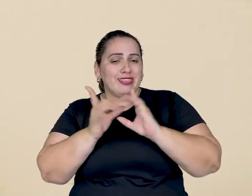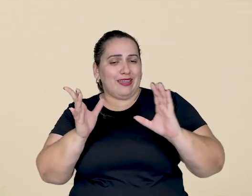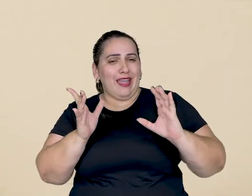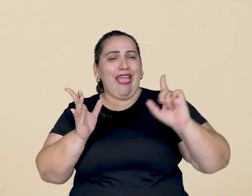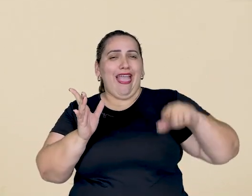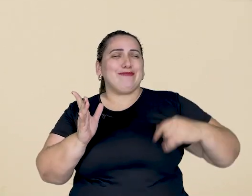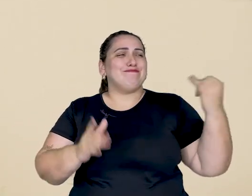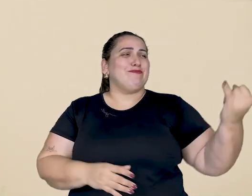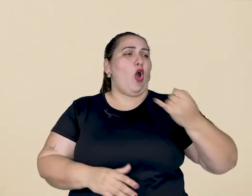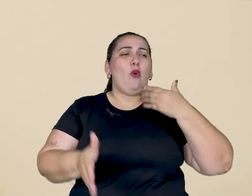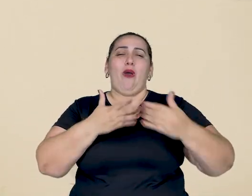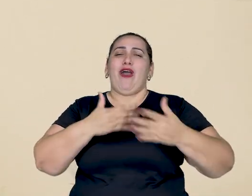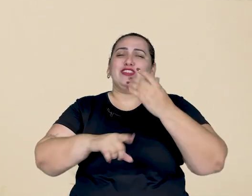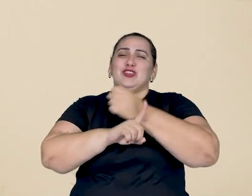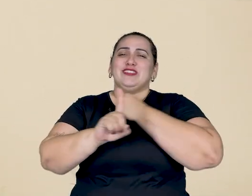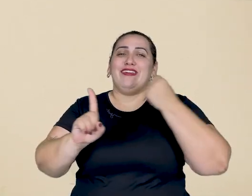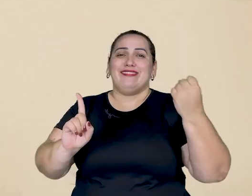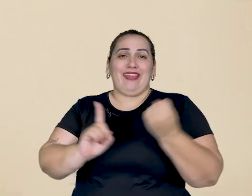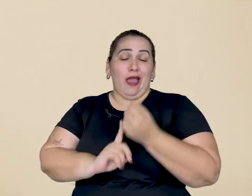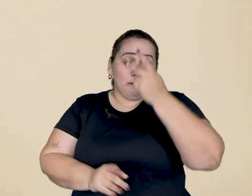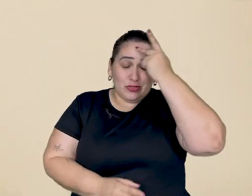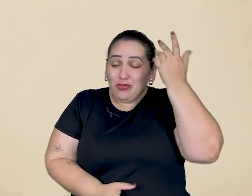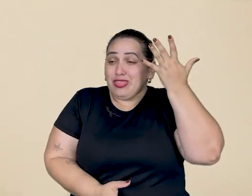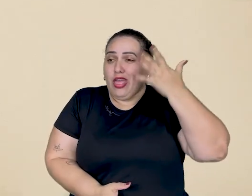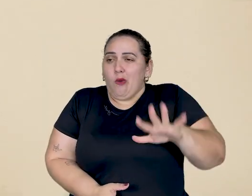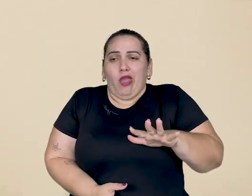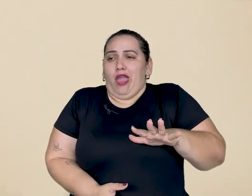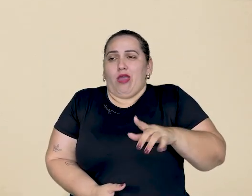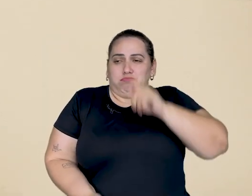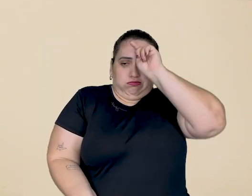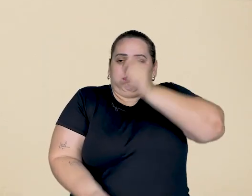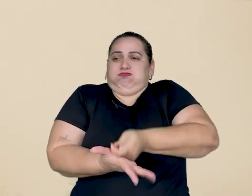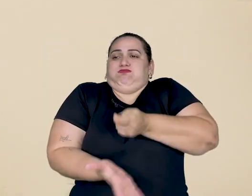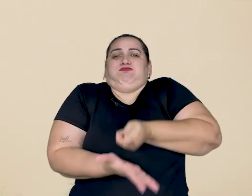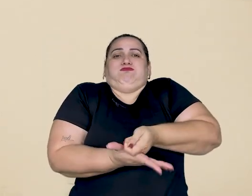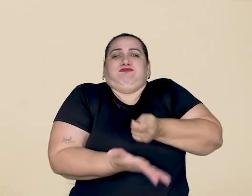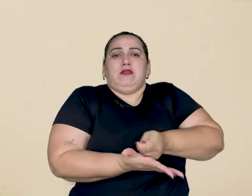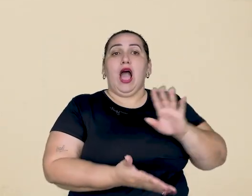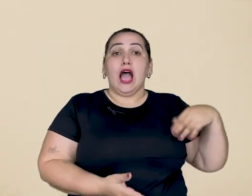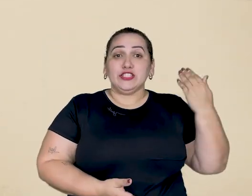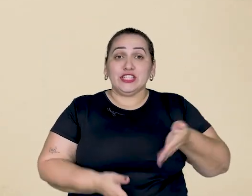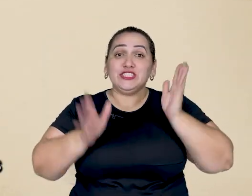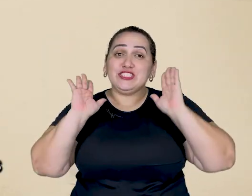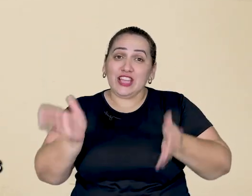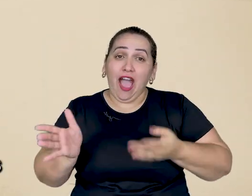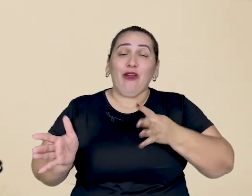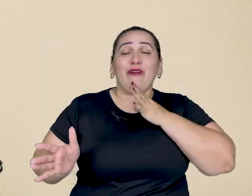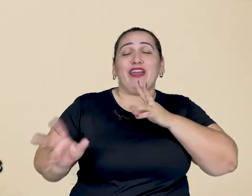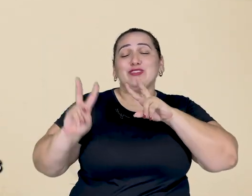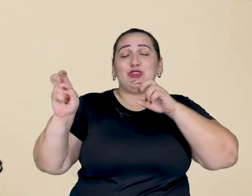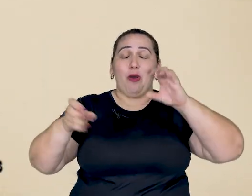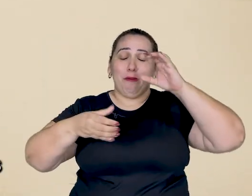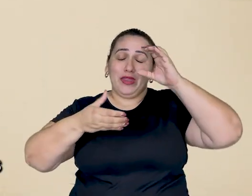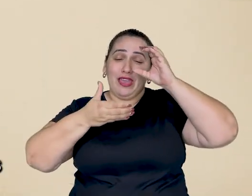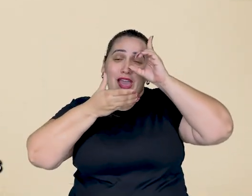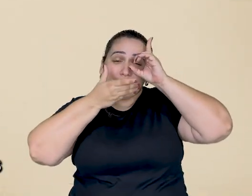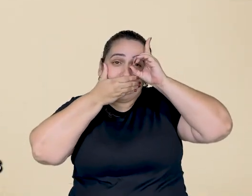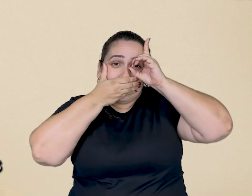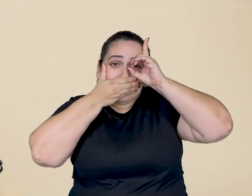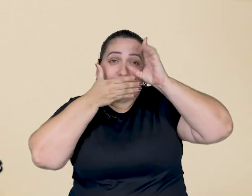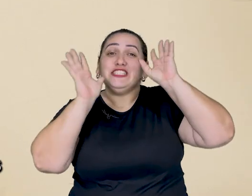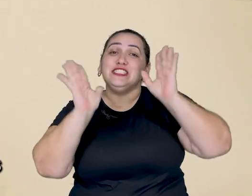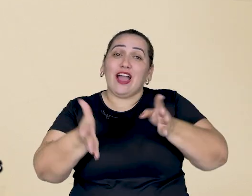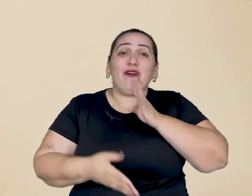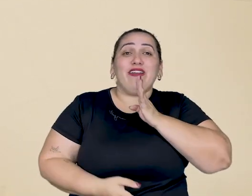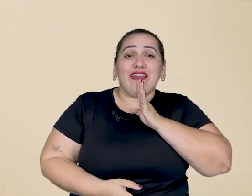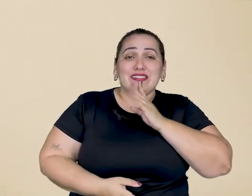qualquer sociedade do mundo, né? Ninguém quer viver uma sociedade autoritária, né? Nós já passamos por períodos